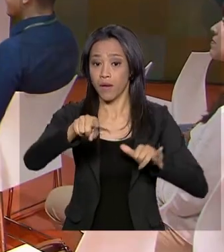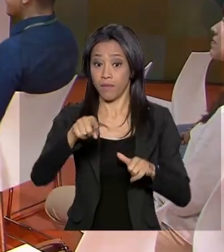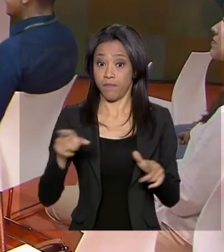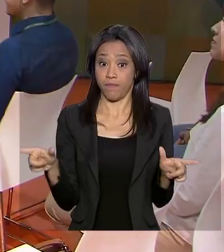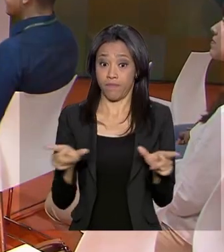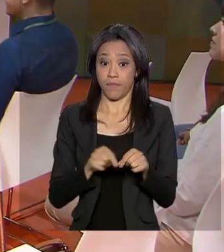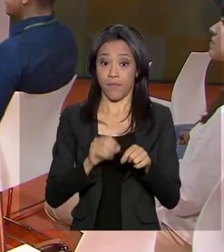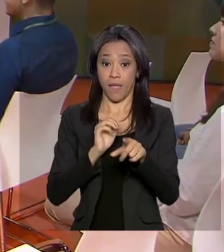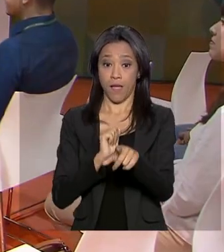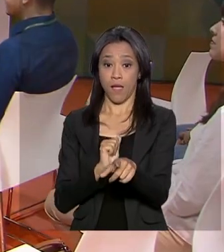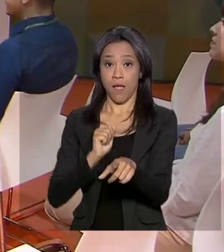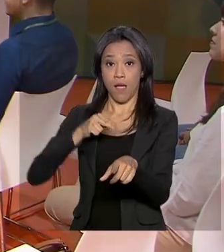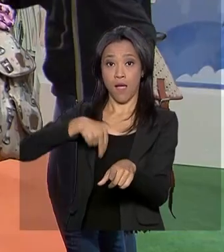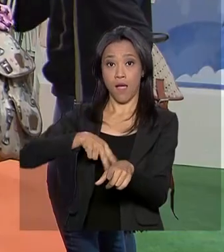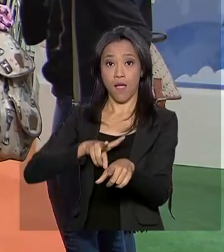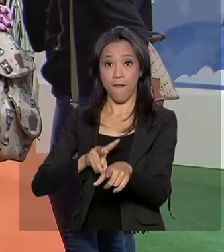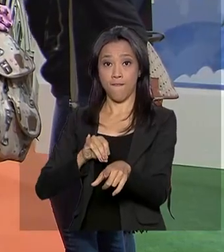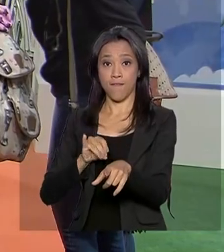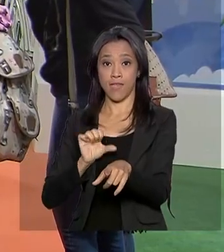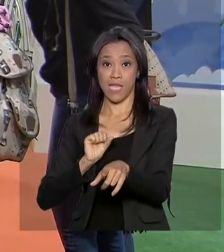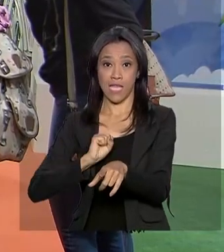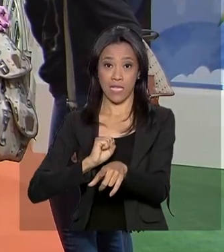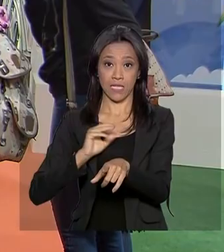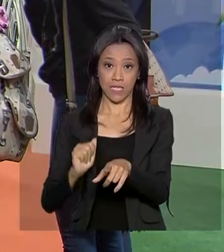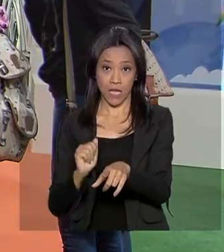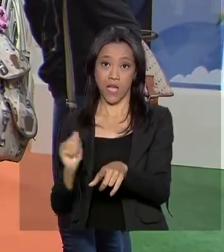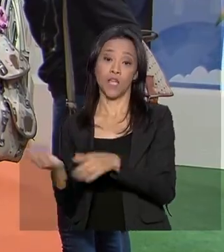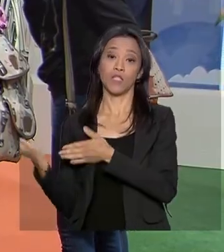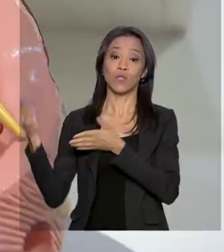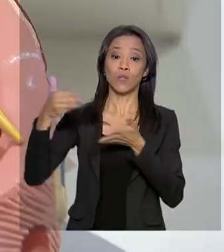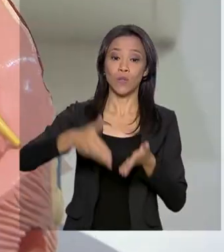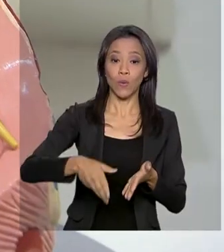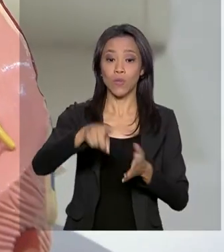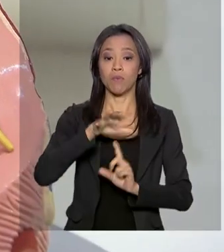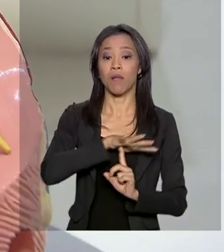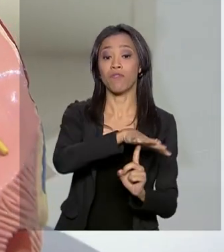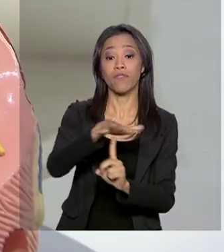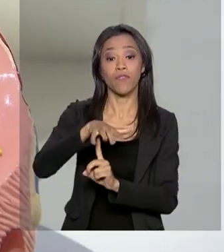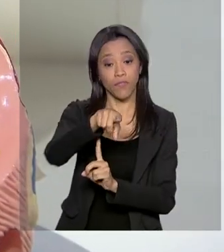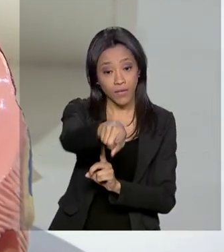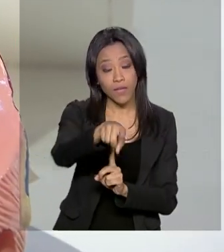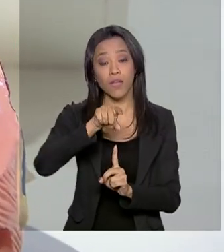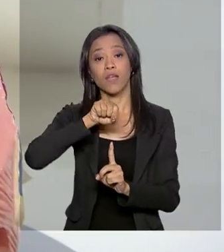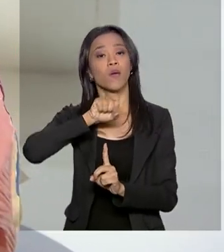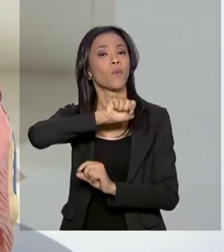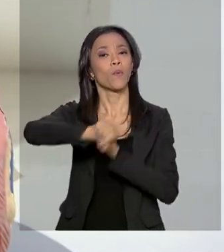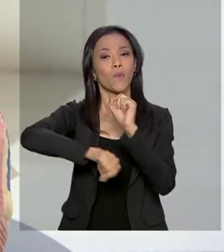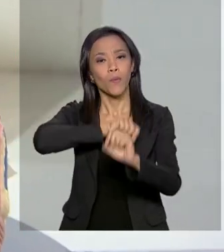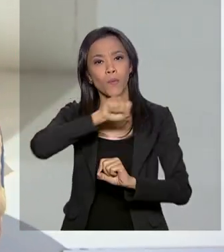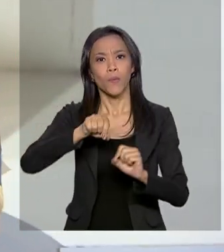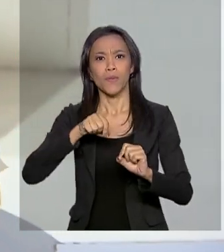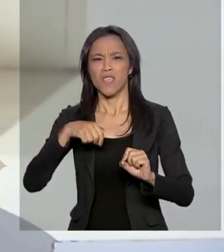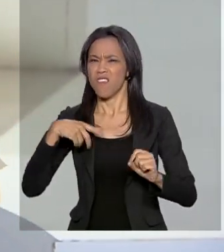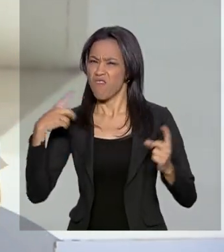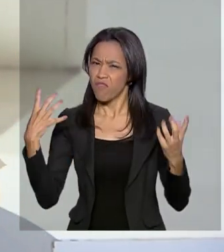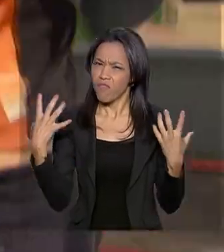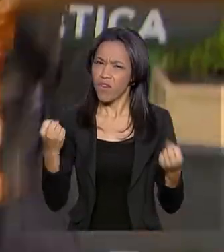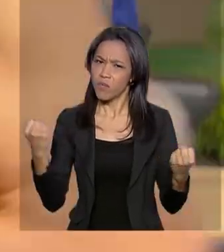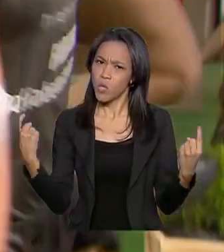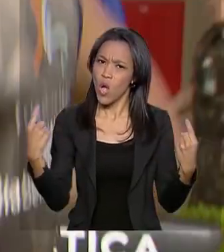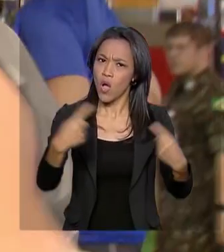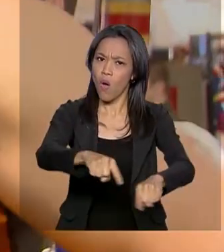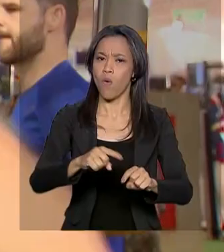trouxe para a 16ª Semana Nacional de Ciência e Tecnologia a corrida contra o diabetes.